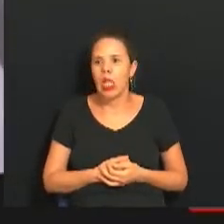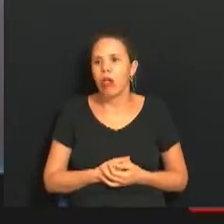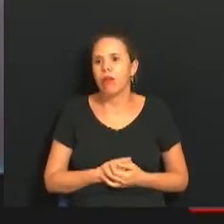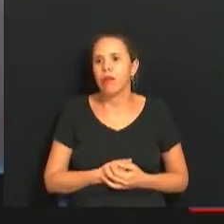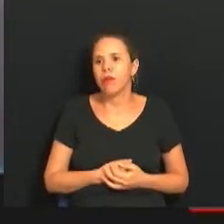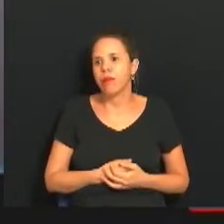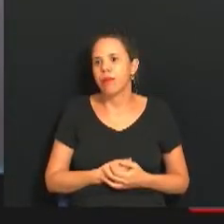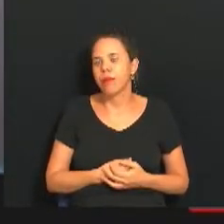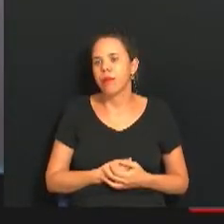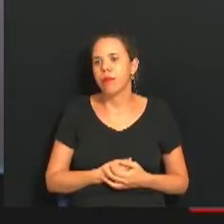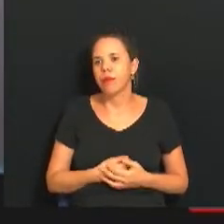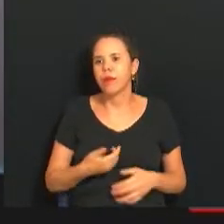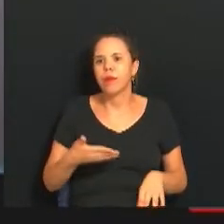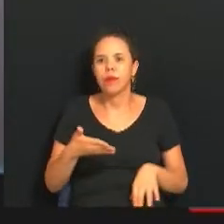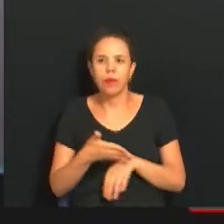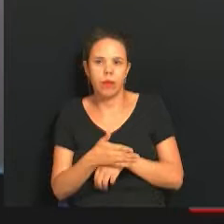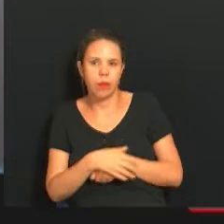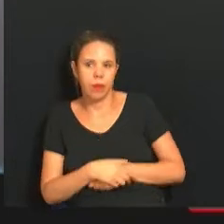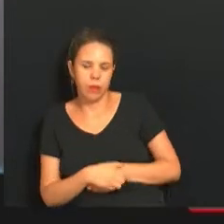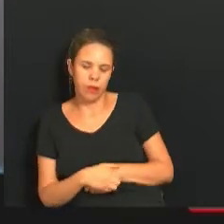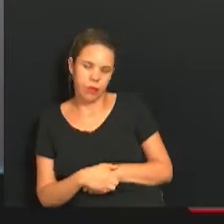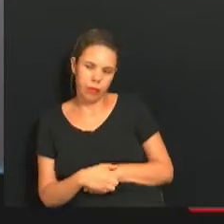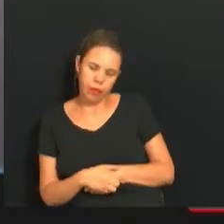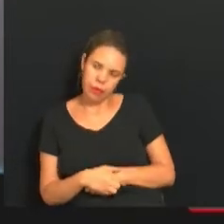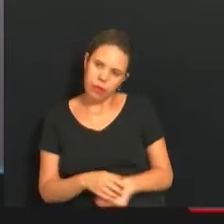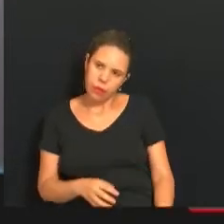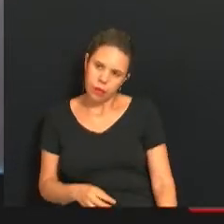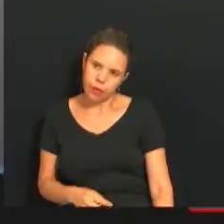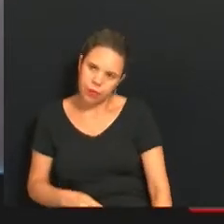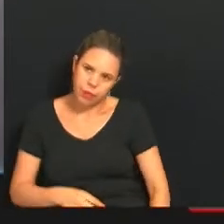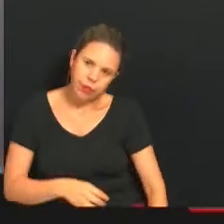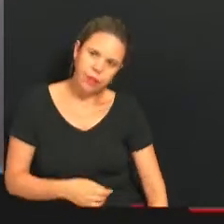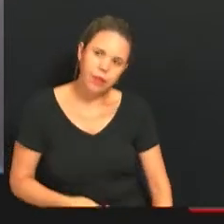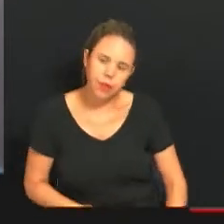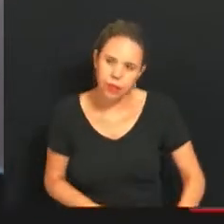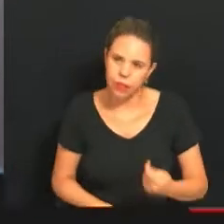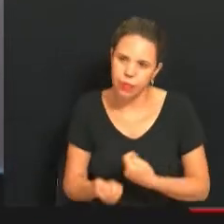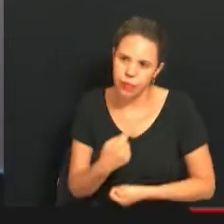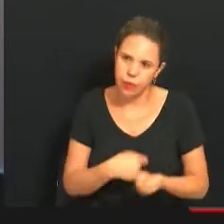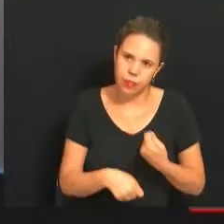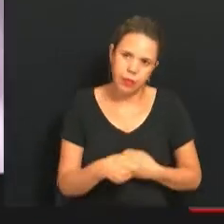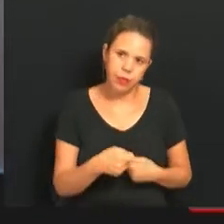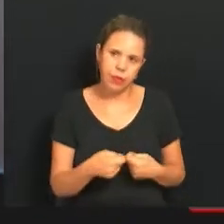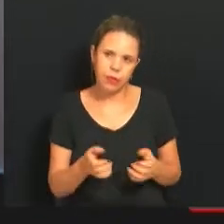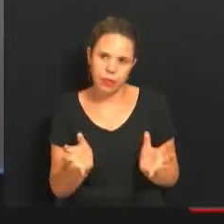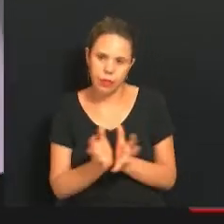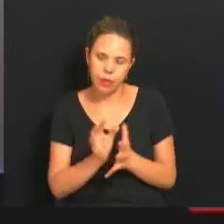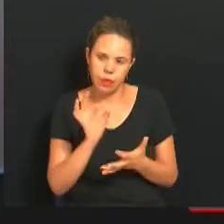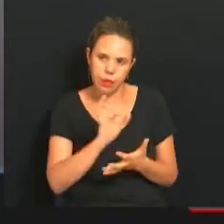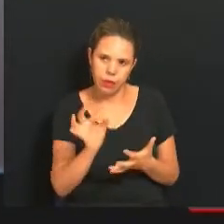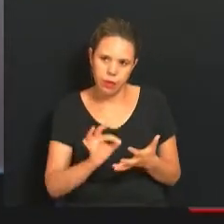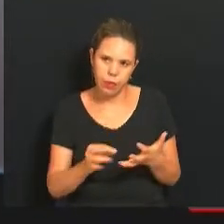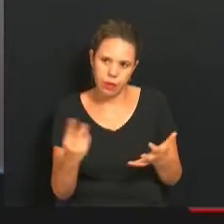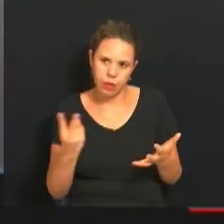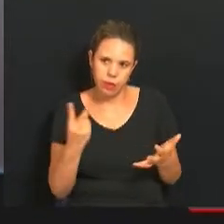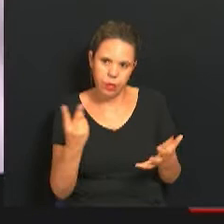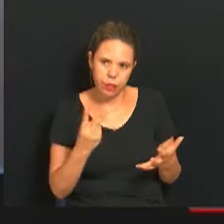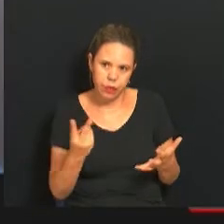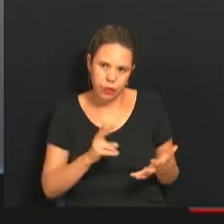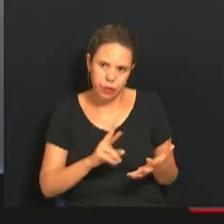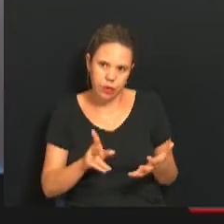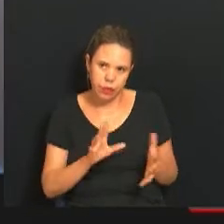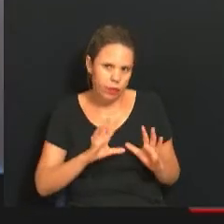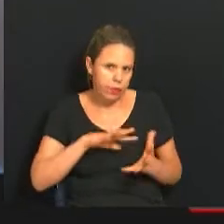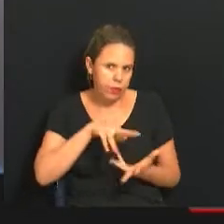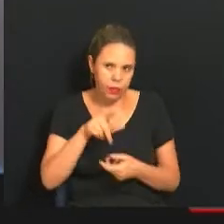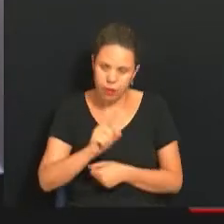entrando dentro de um circuito econômico, digamos assim, uma cadeia de valor que não é global,